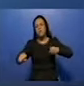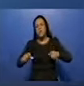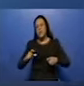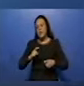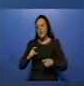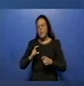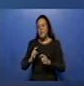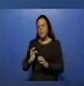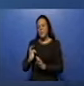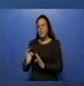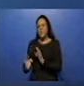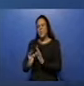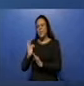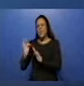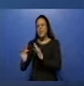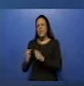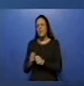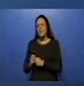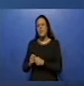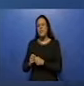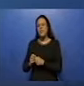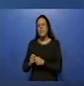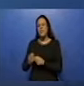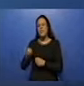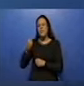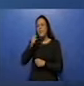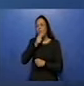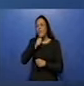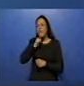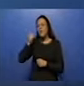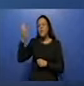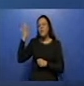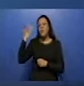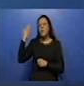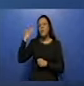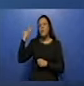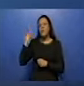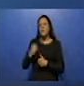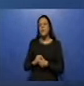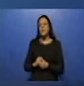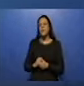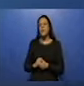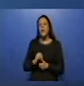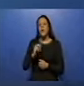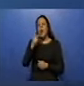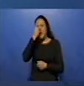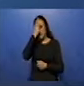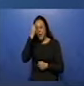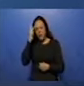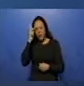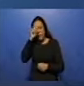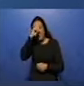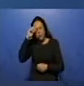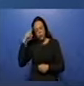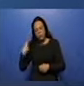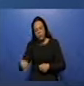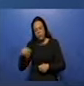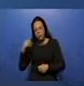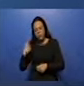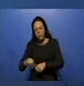rudimentares, ou seja, antigas, arcaicas, utilizando muito trabalho braçal e obtendo